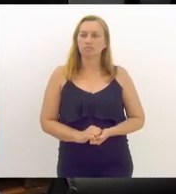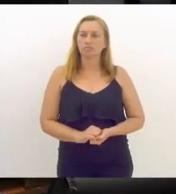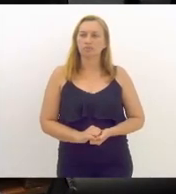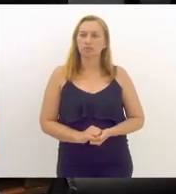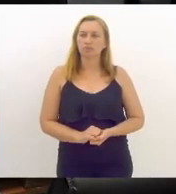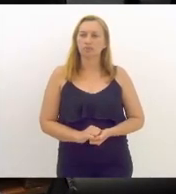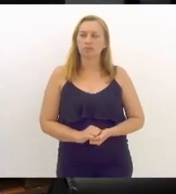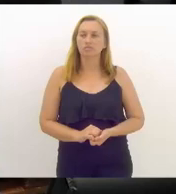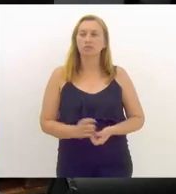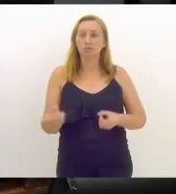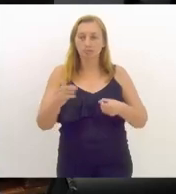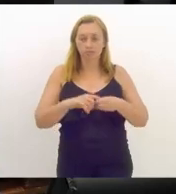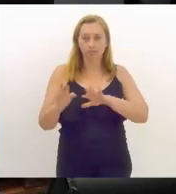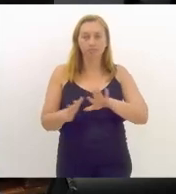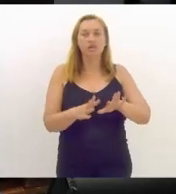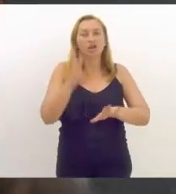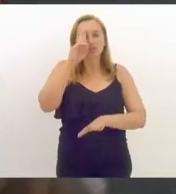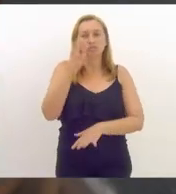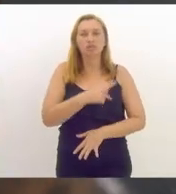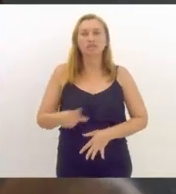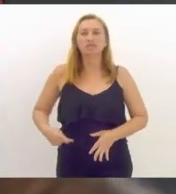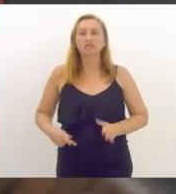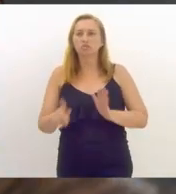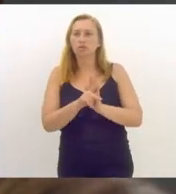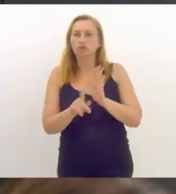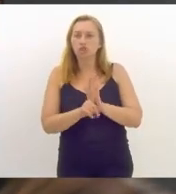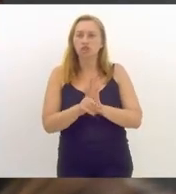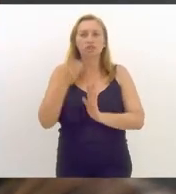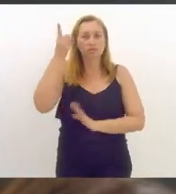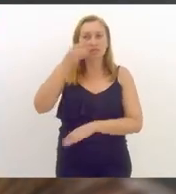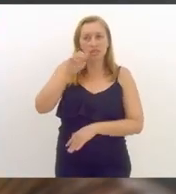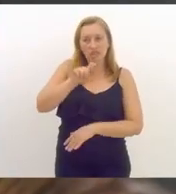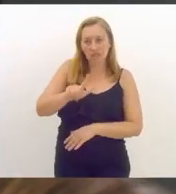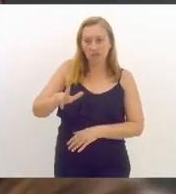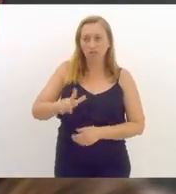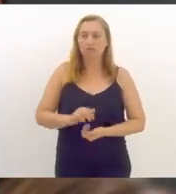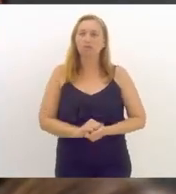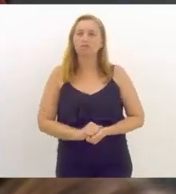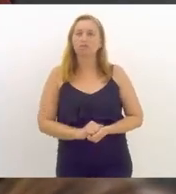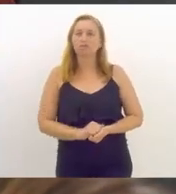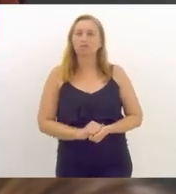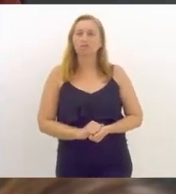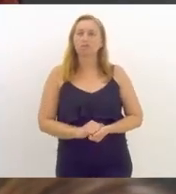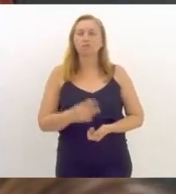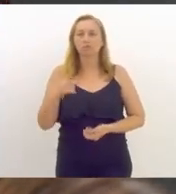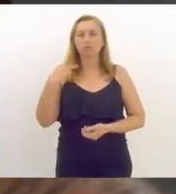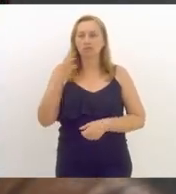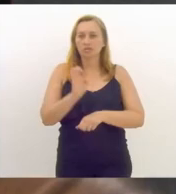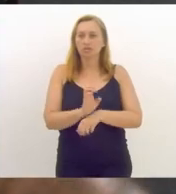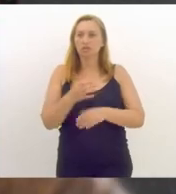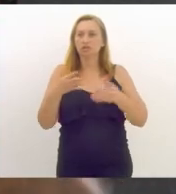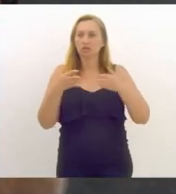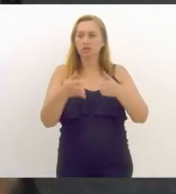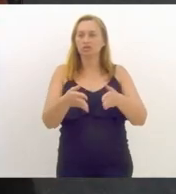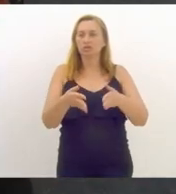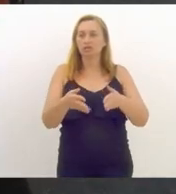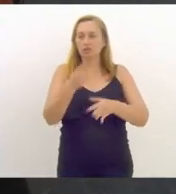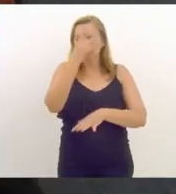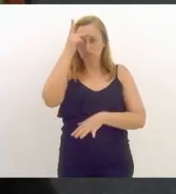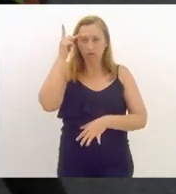alô agora voltou senhor presidente projeto Deputado Daniel librelon sobre a política estadual de atenção integral as pessoas